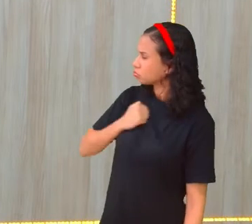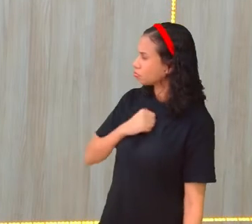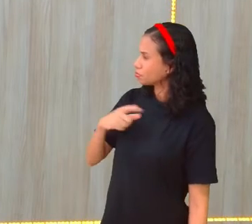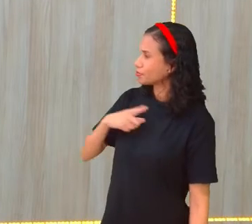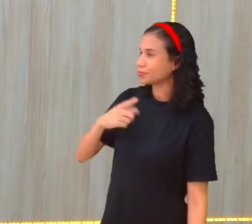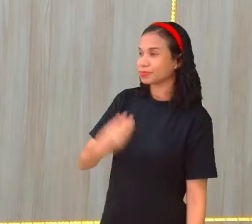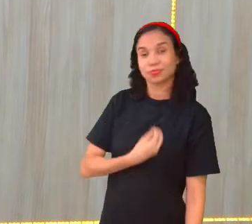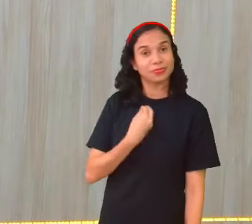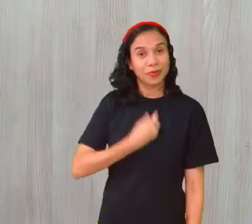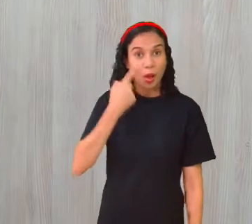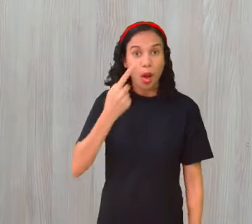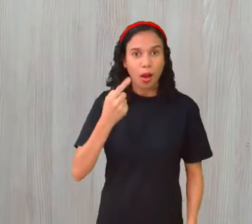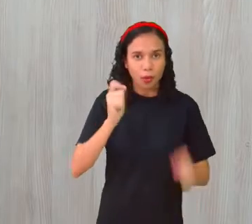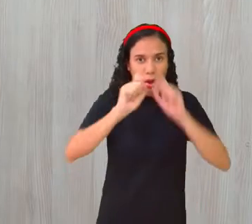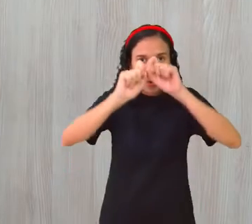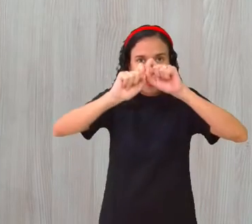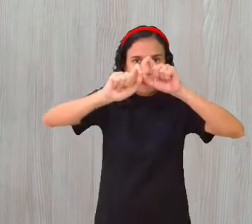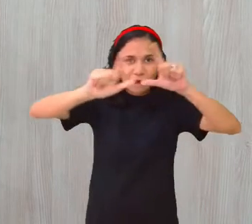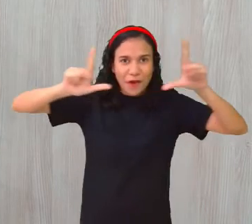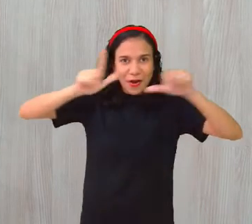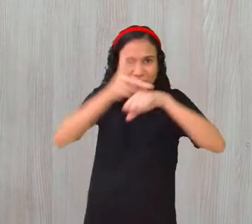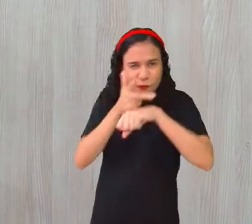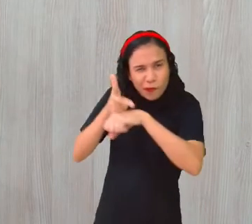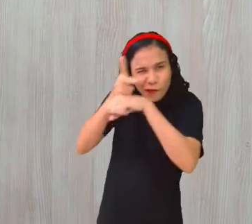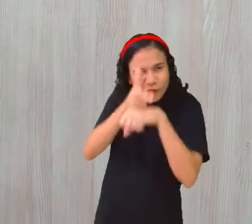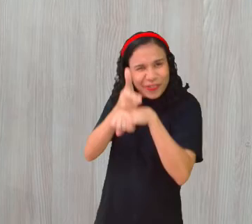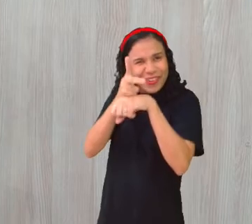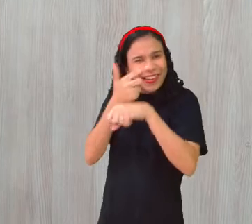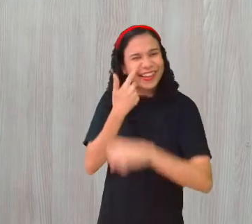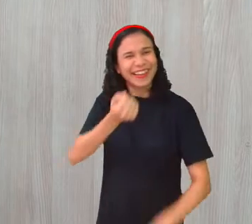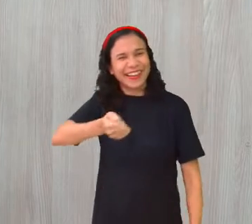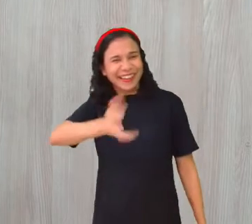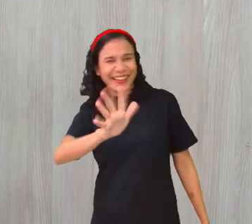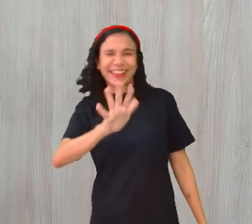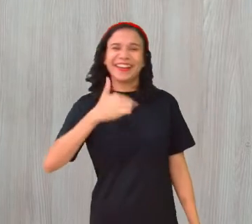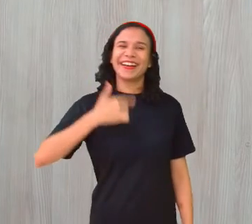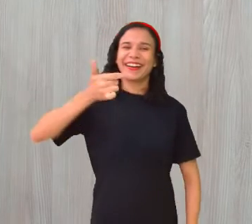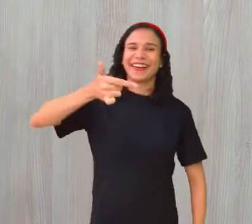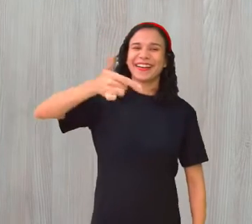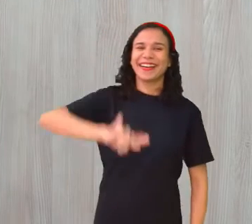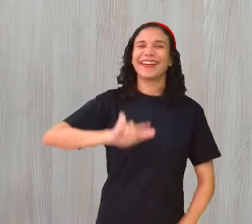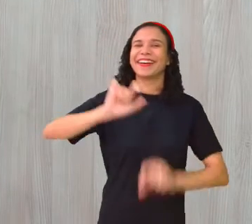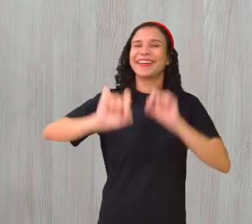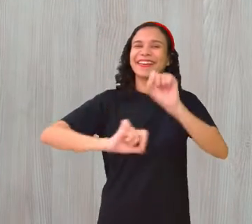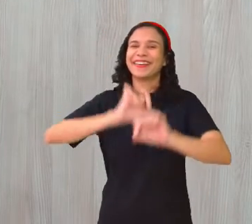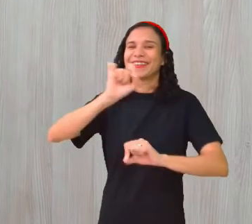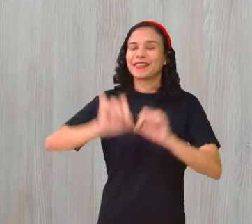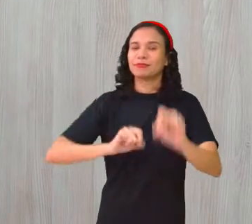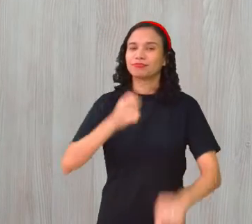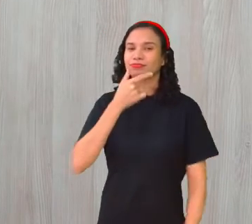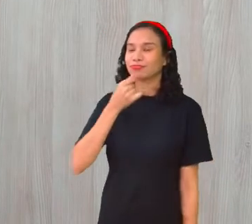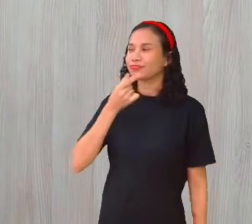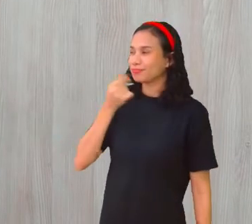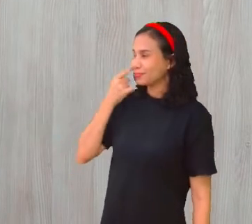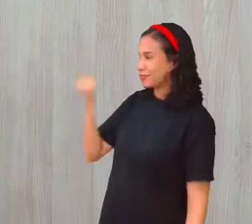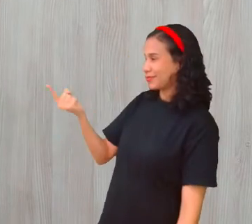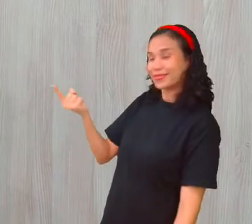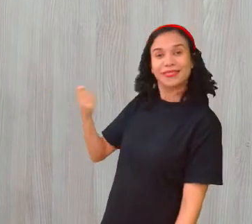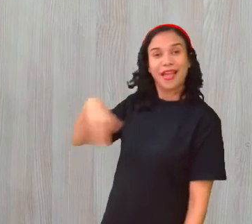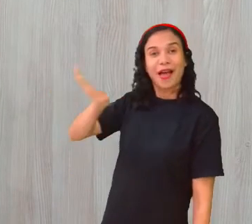viu? Olha, dá um close nele, Juninho. Chegou aqui mais uma vez o rapaz